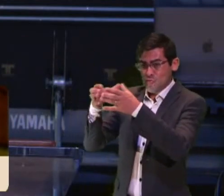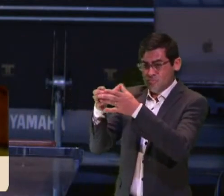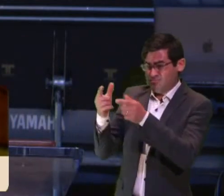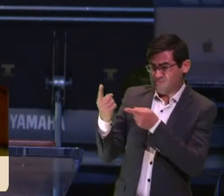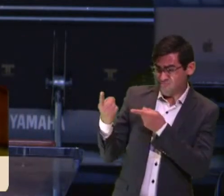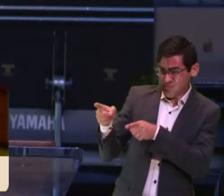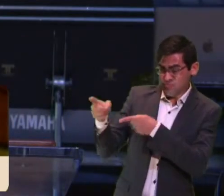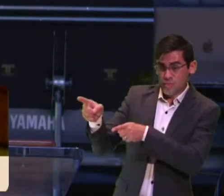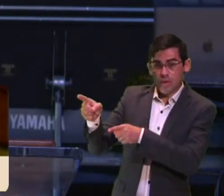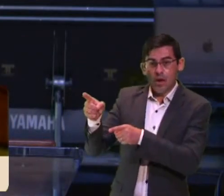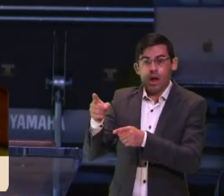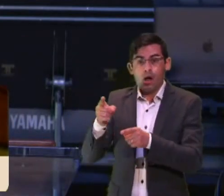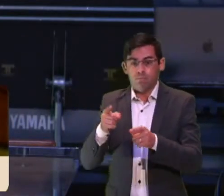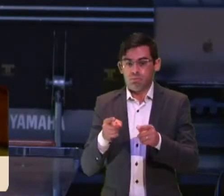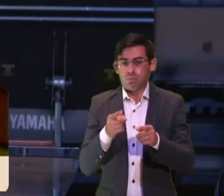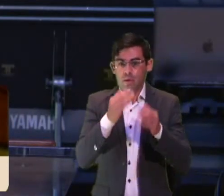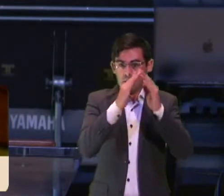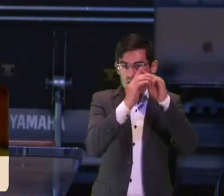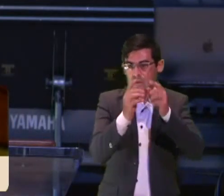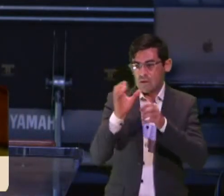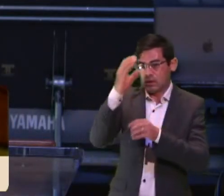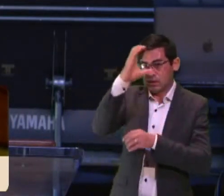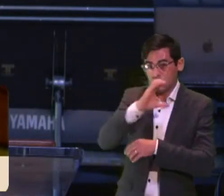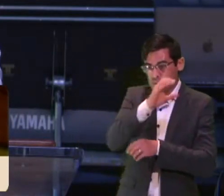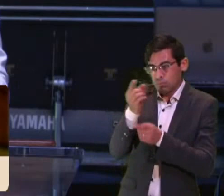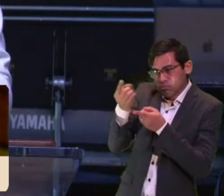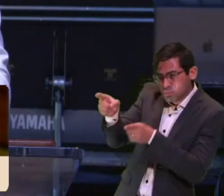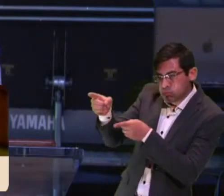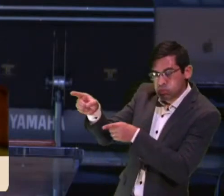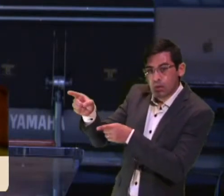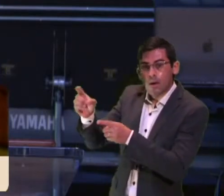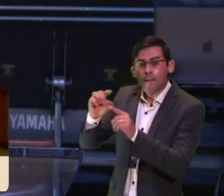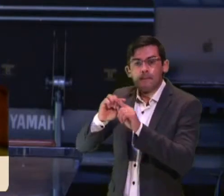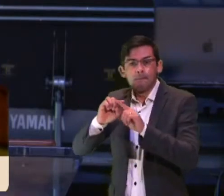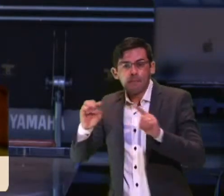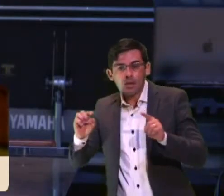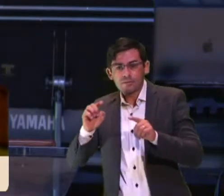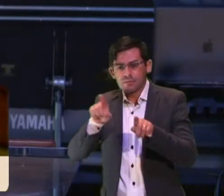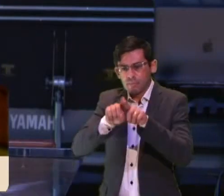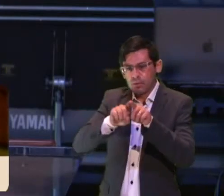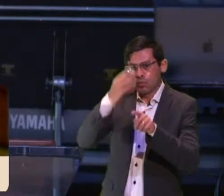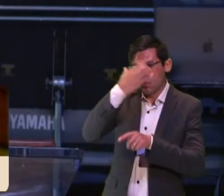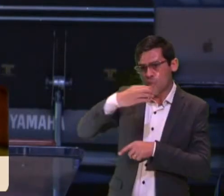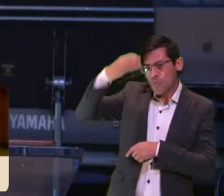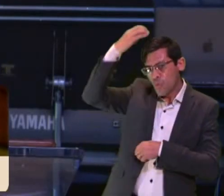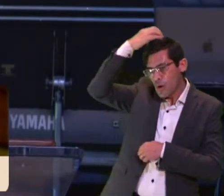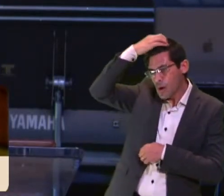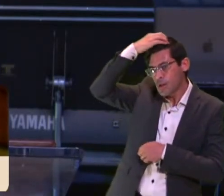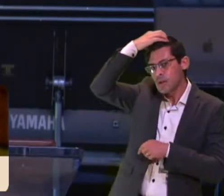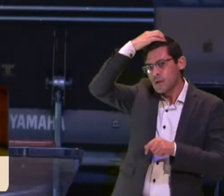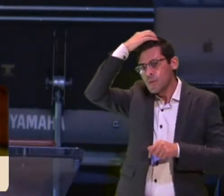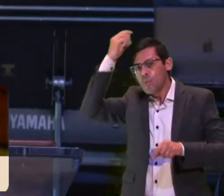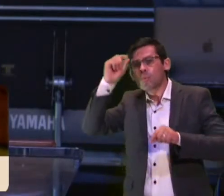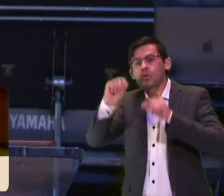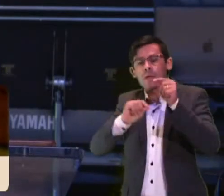perseguidos pela igreja católica, e vem um rei, um imperador, que estabelece a